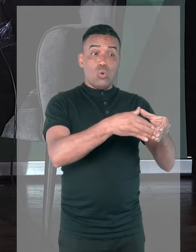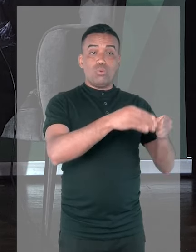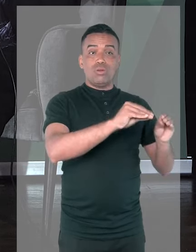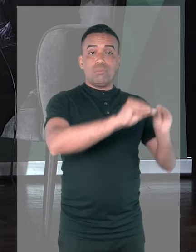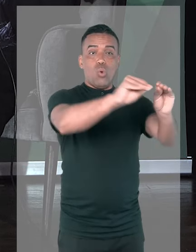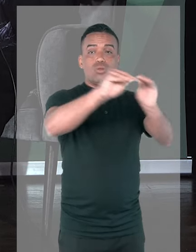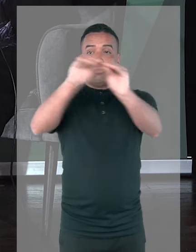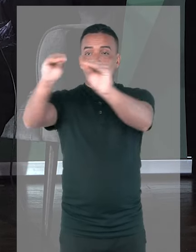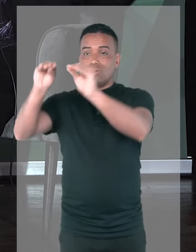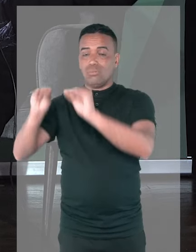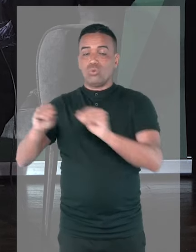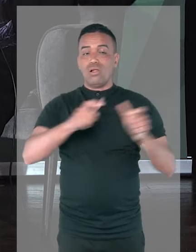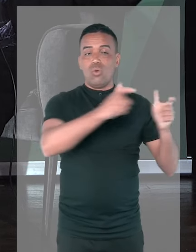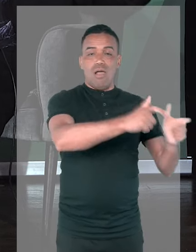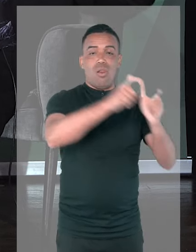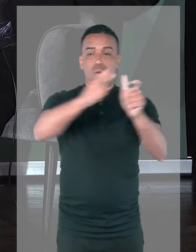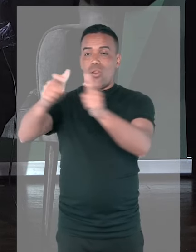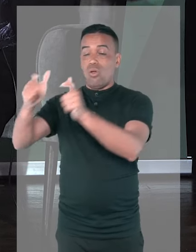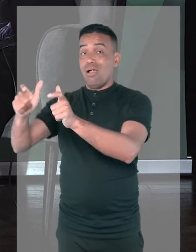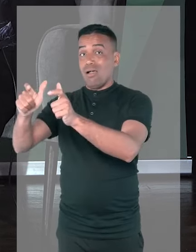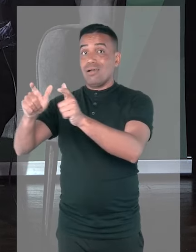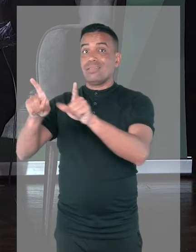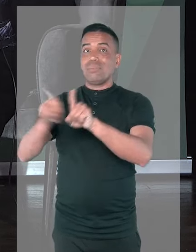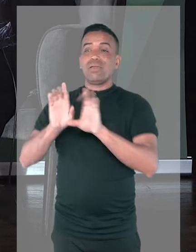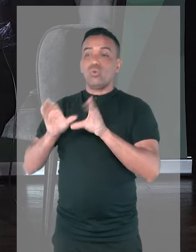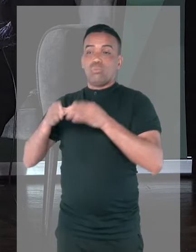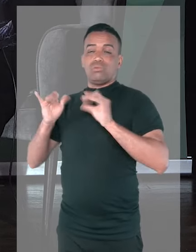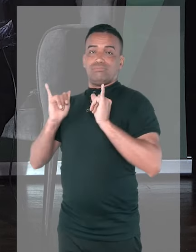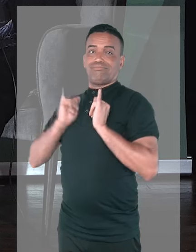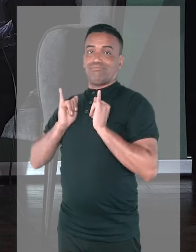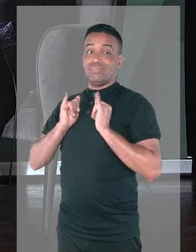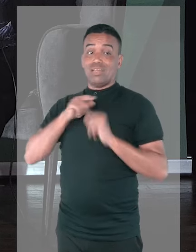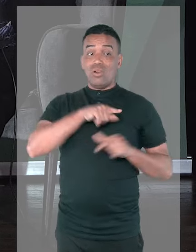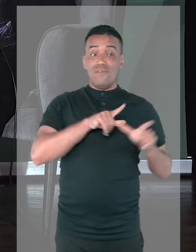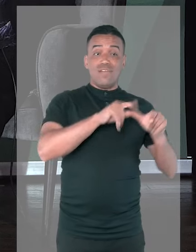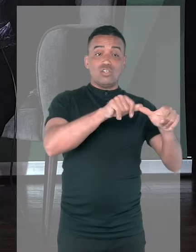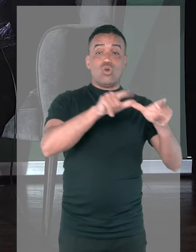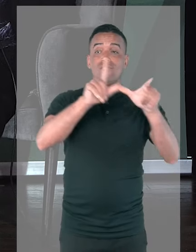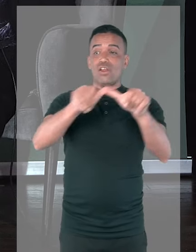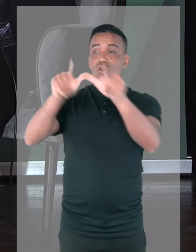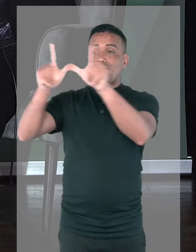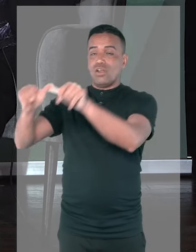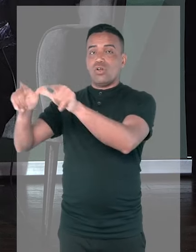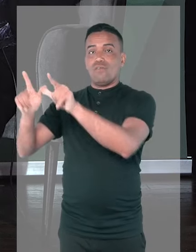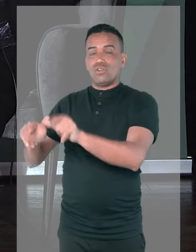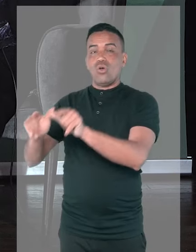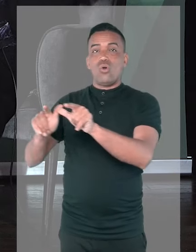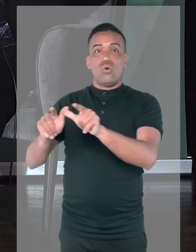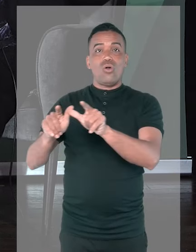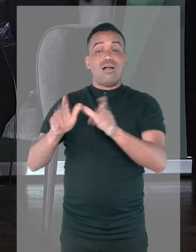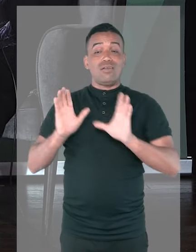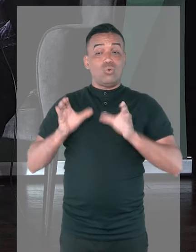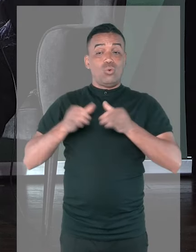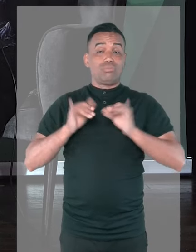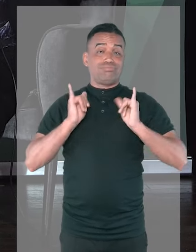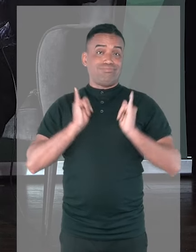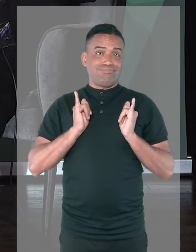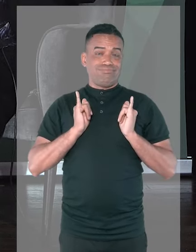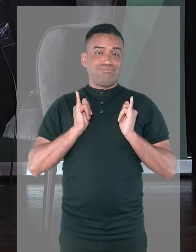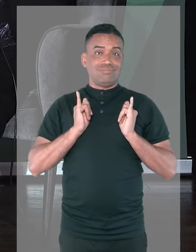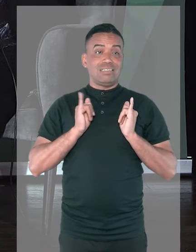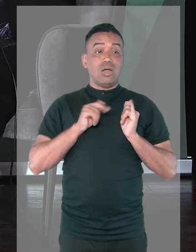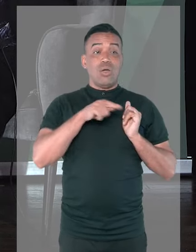transmissão das narrativas, de como essa figura que viajou, que veio de longe, que veio do lugar distante, tinha